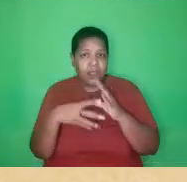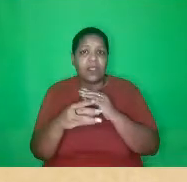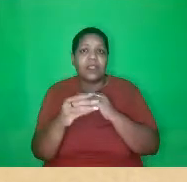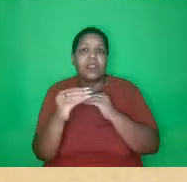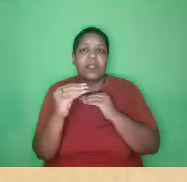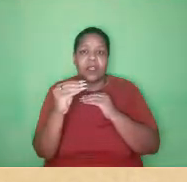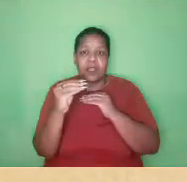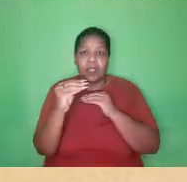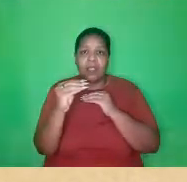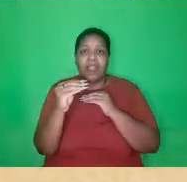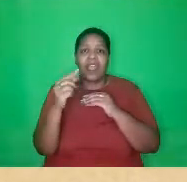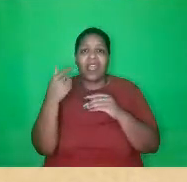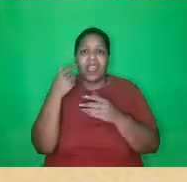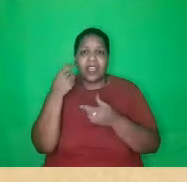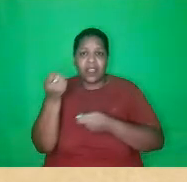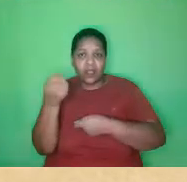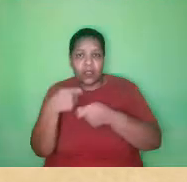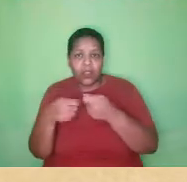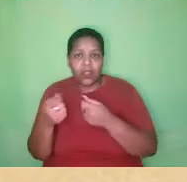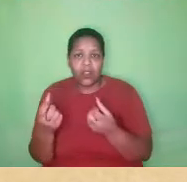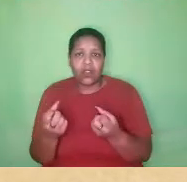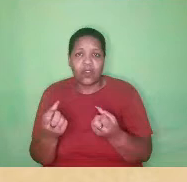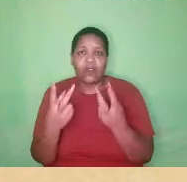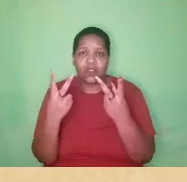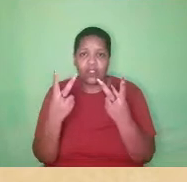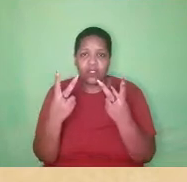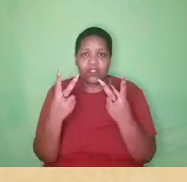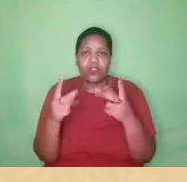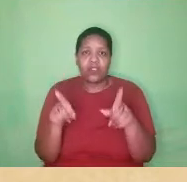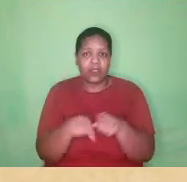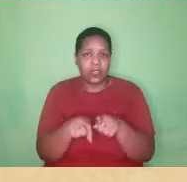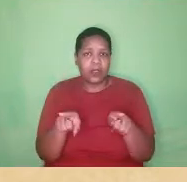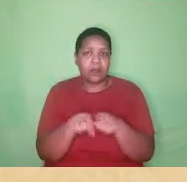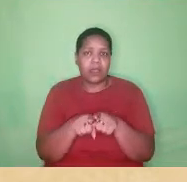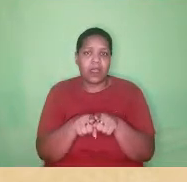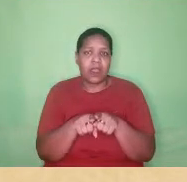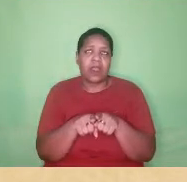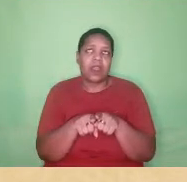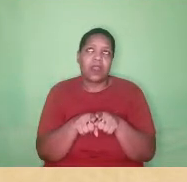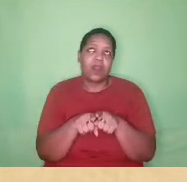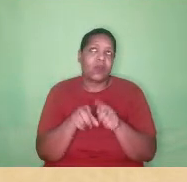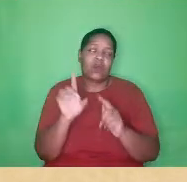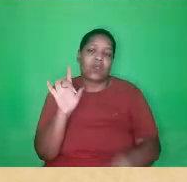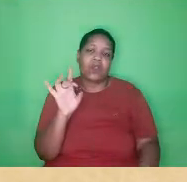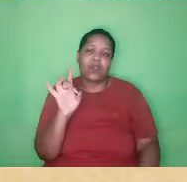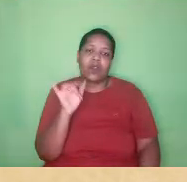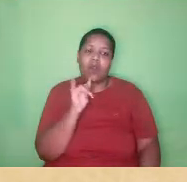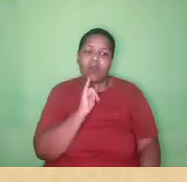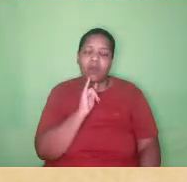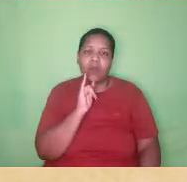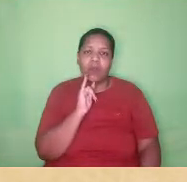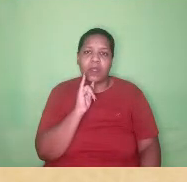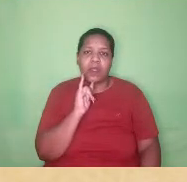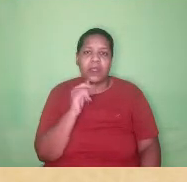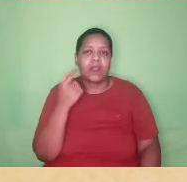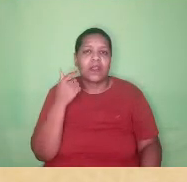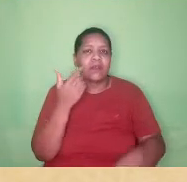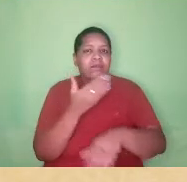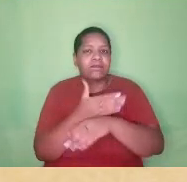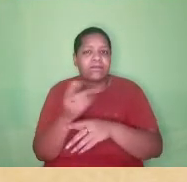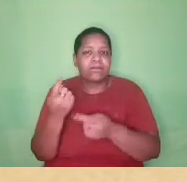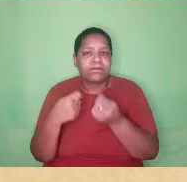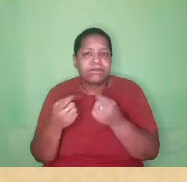são comercializados também, não é só, também com uma atividade comercial de